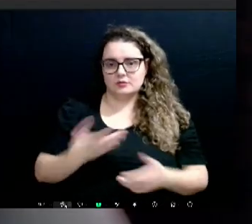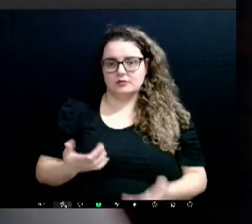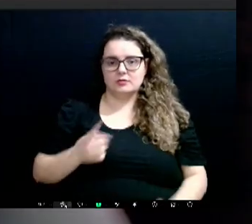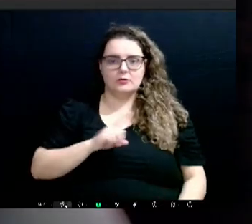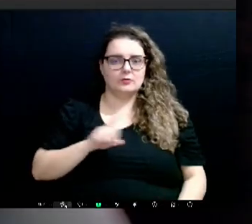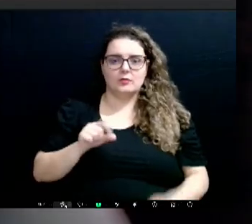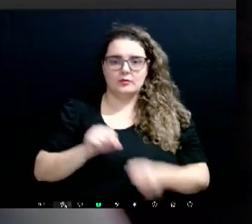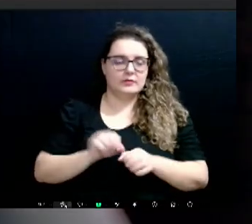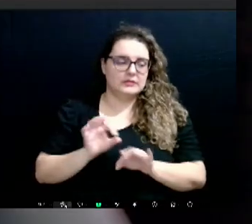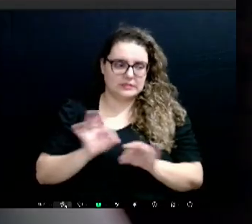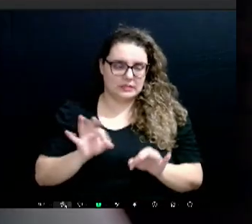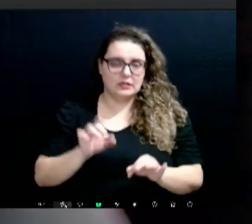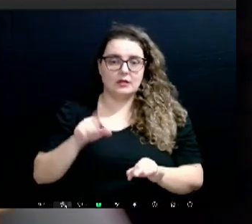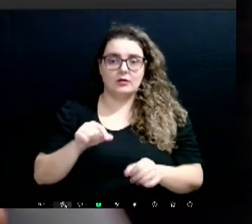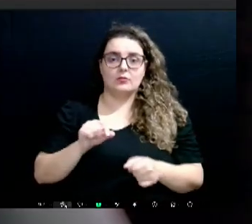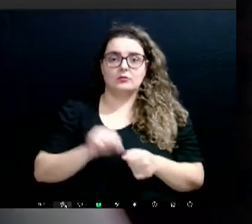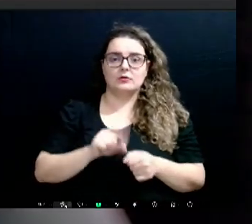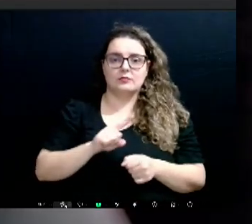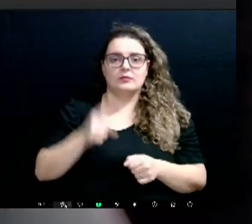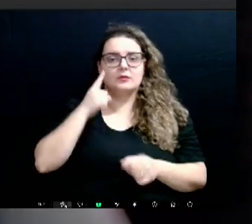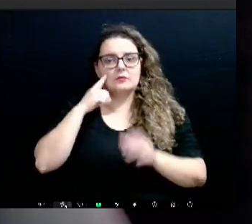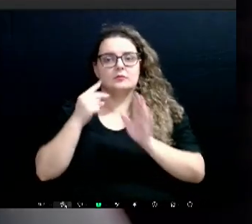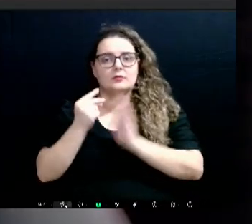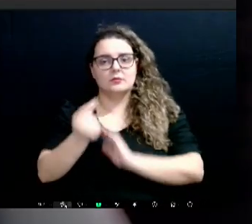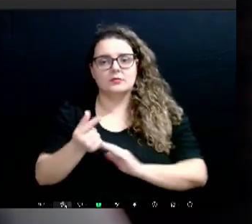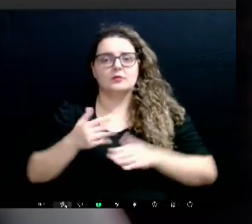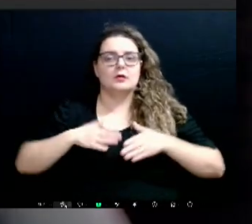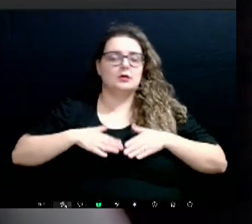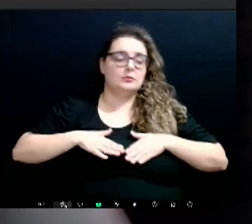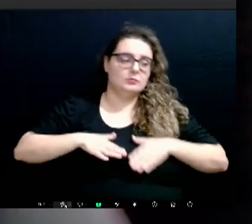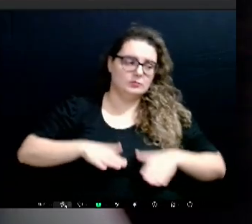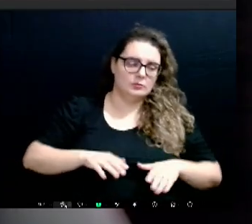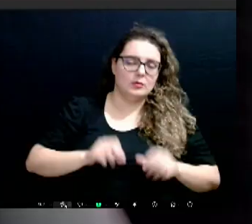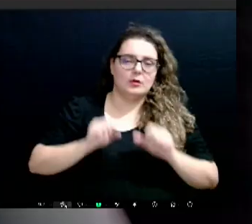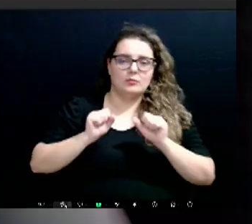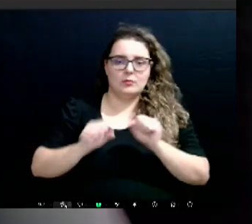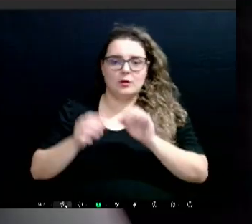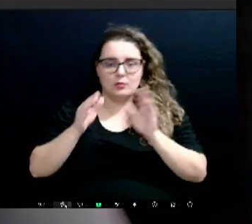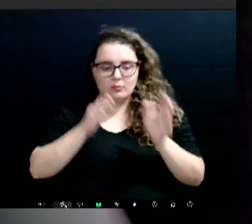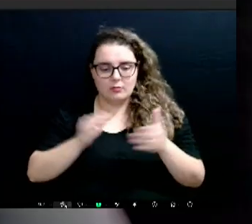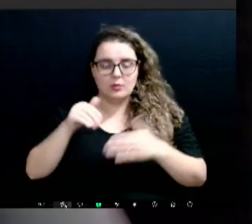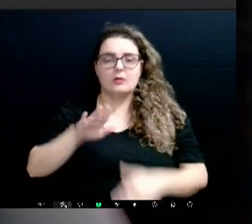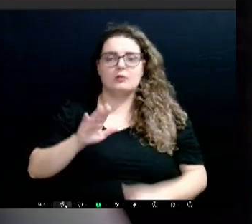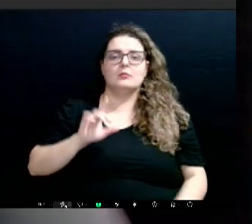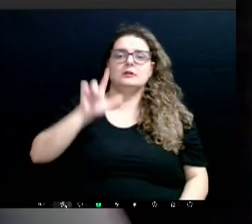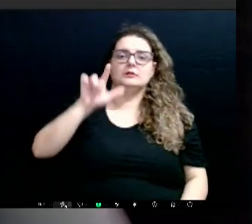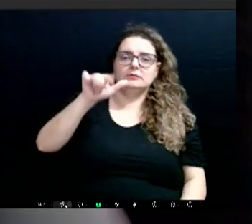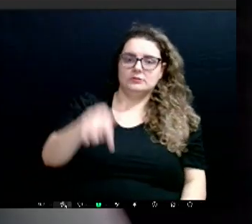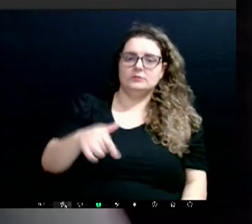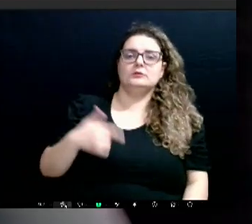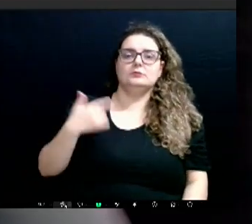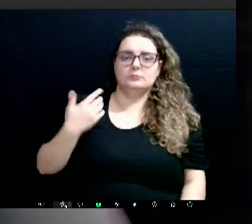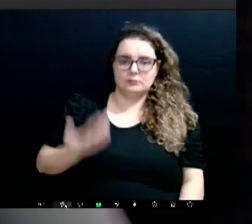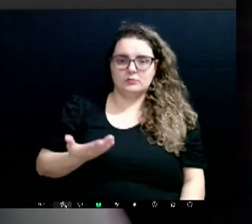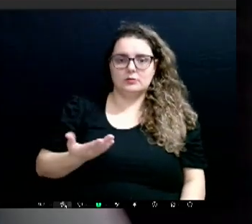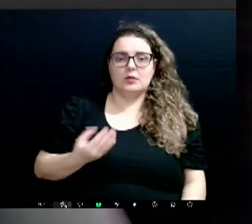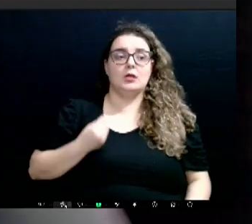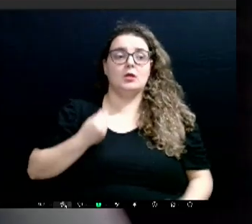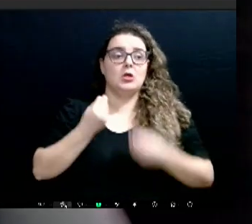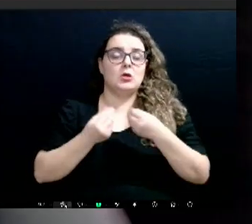mas é um não fazer nada criativo para um descanso, para eu poder produzir até muito mais depois. Então, e como é que você faz